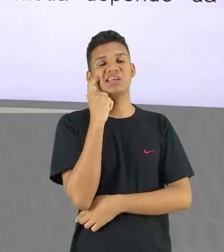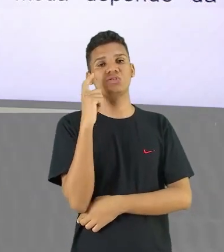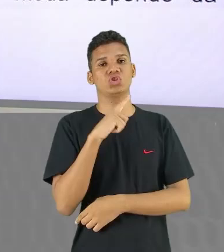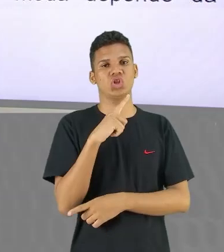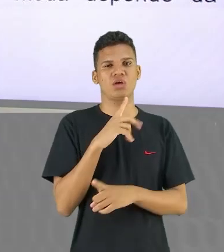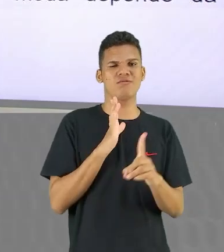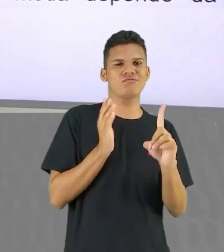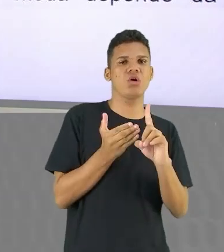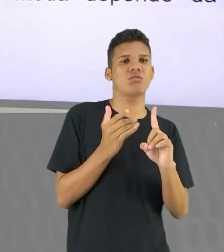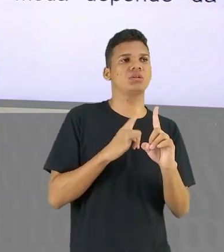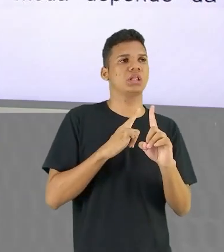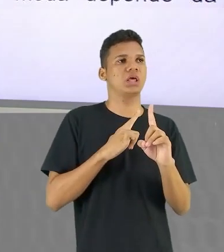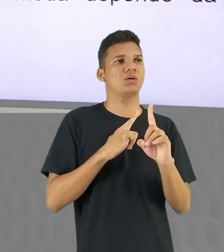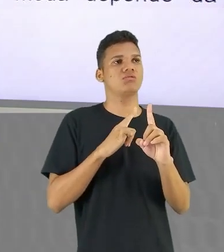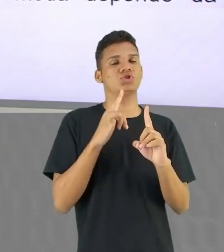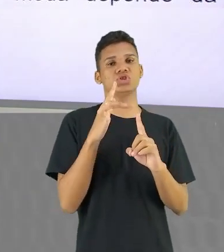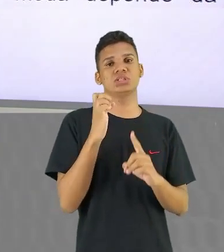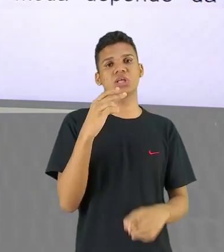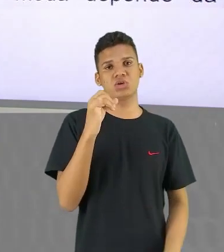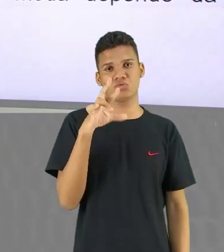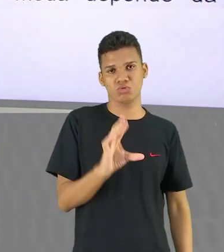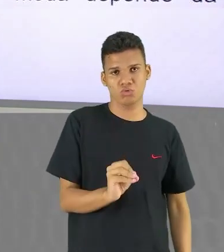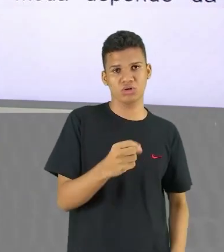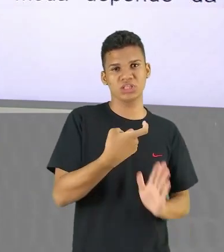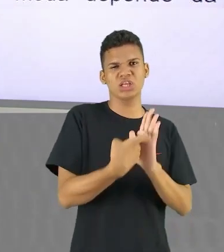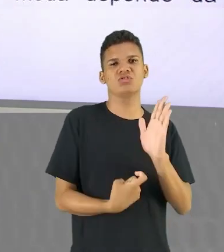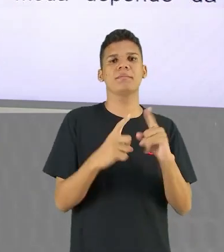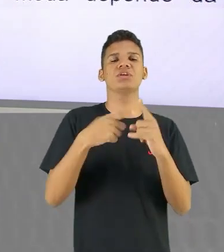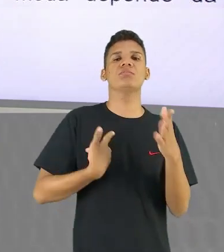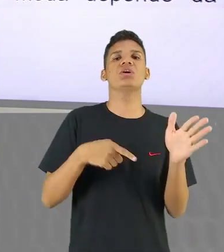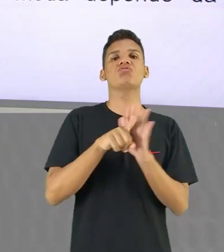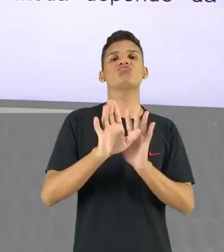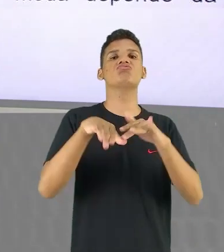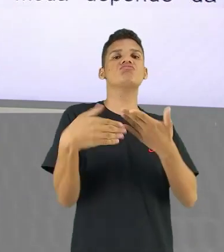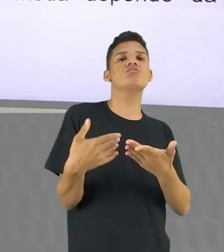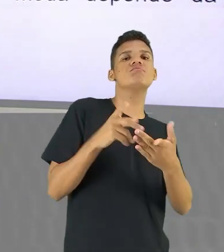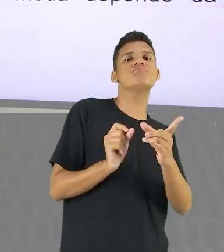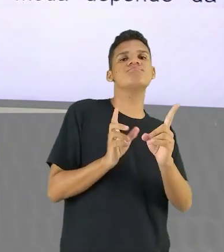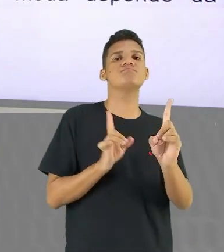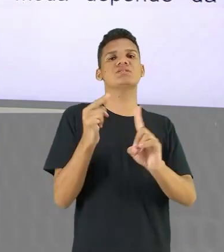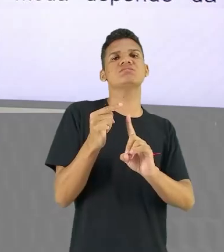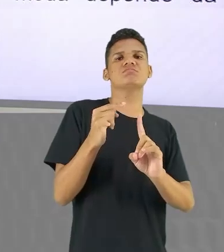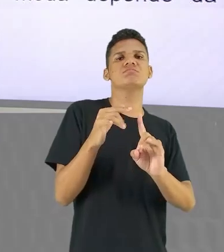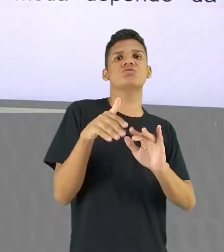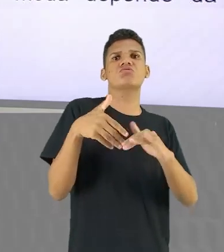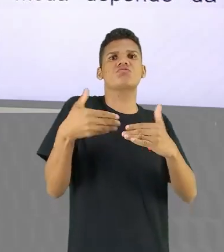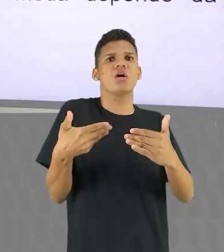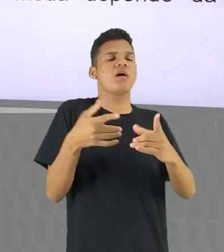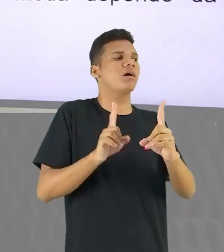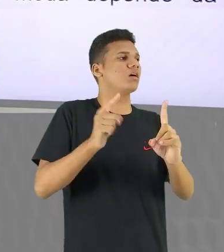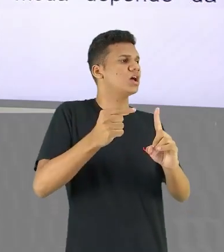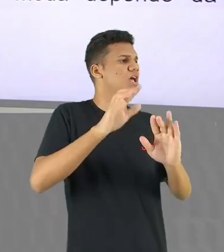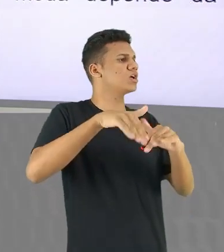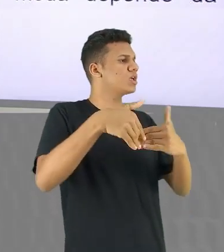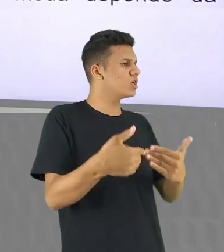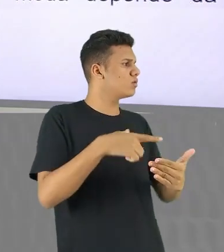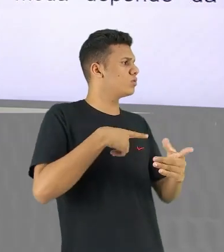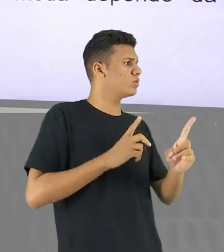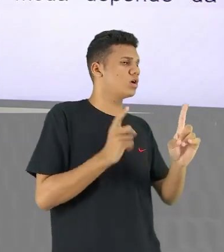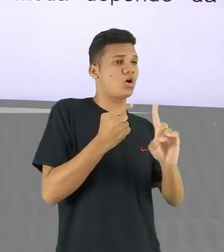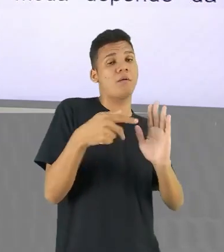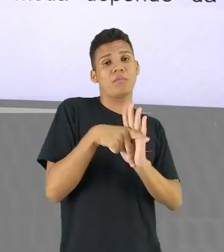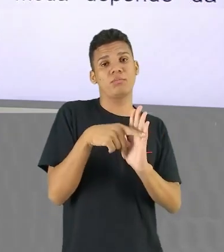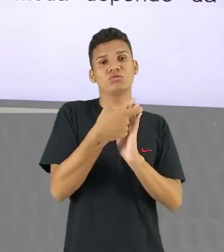no tipo de gênero textual e eu pergunto qual é a finalidade, eu quero saber qual é o objetivo, qual é o propósito desse